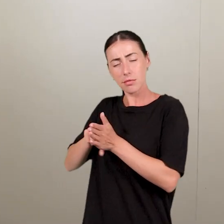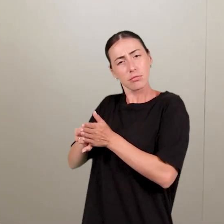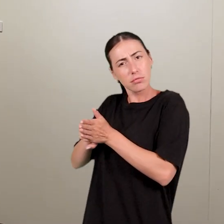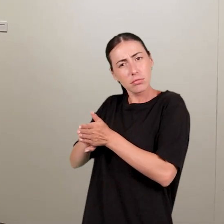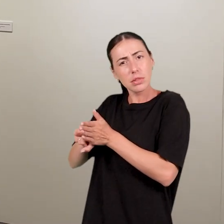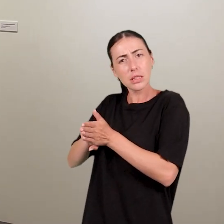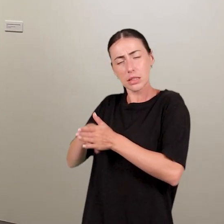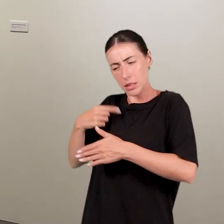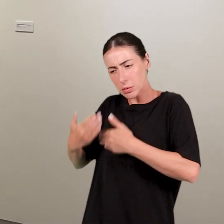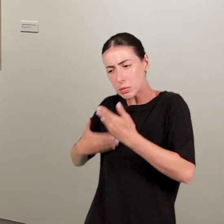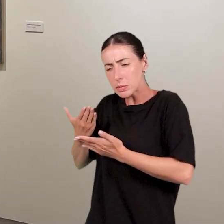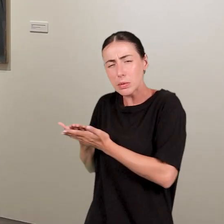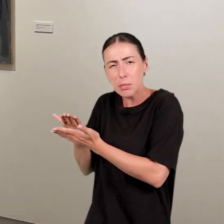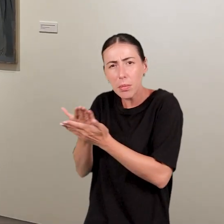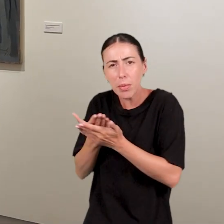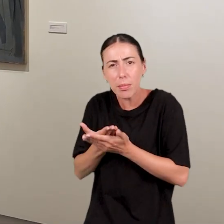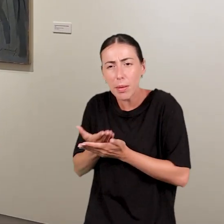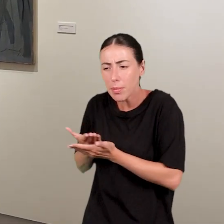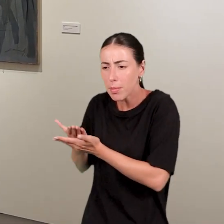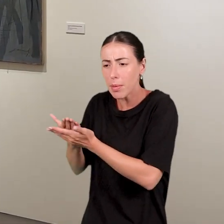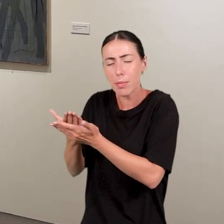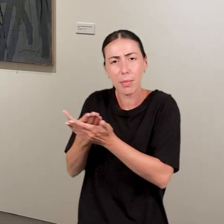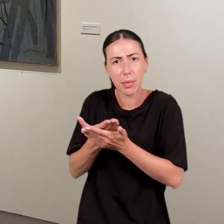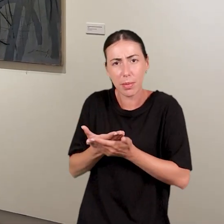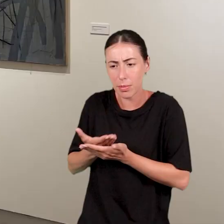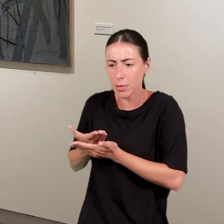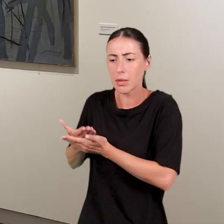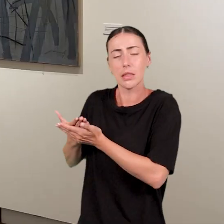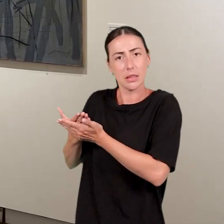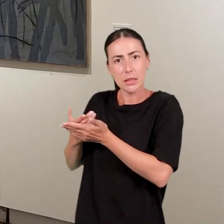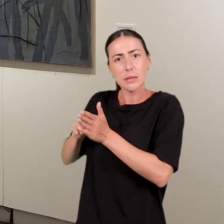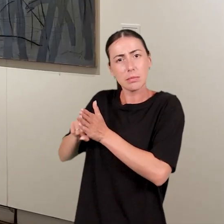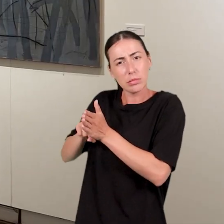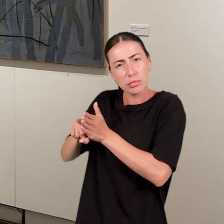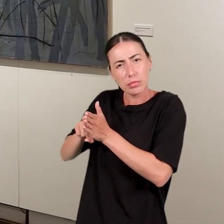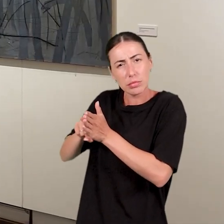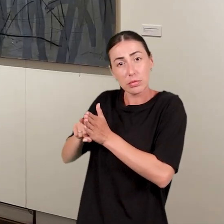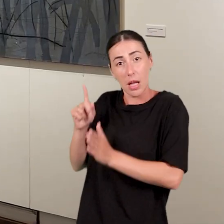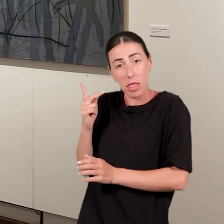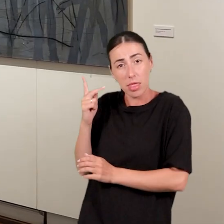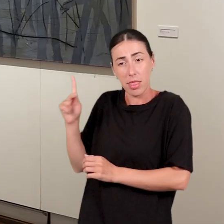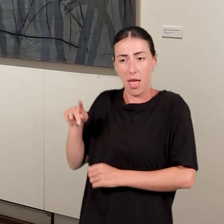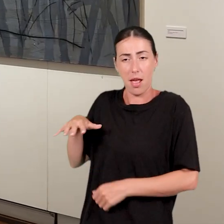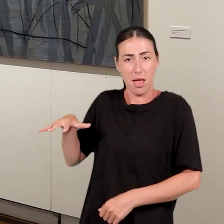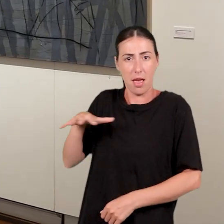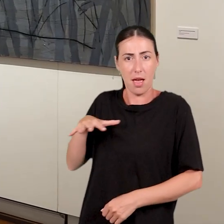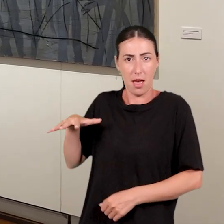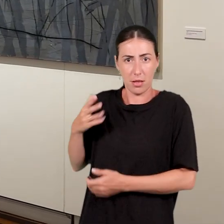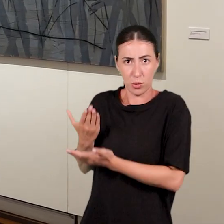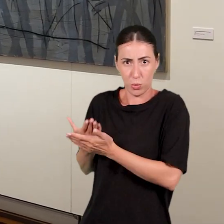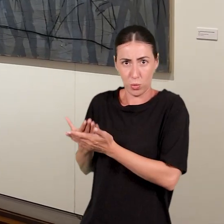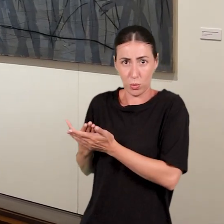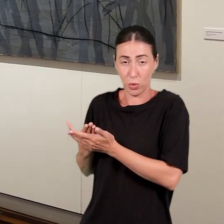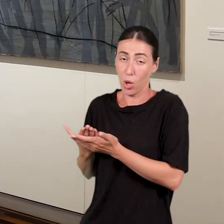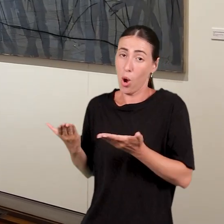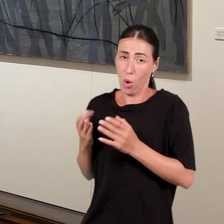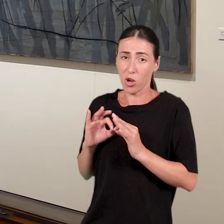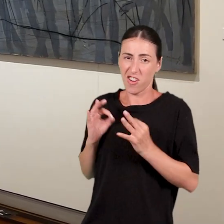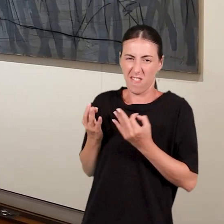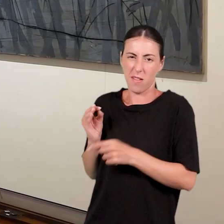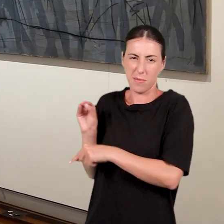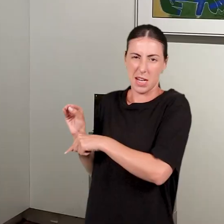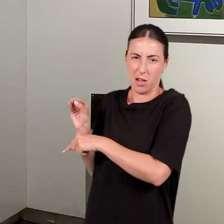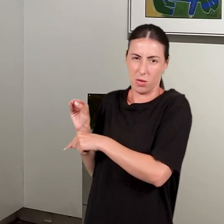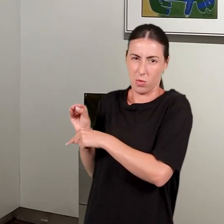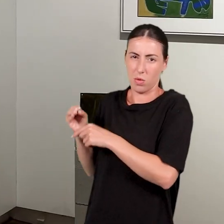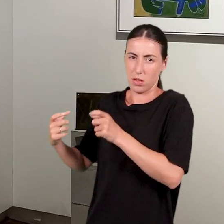pesquisa desenvolvida ao longo de quase um ano no acervo artístico Paulo Gaiardi, antigo ateliê do artista, hoje preservado pela